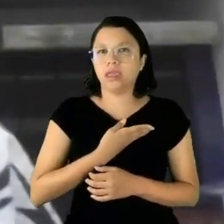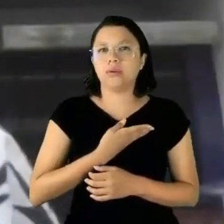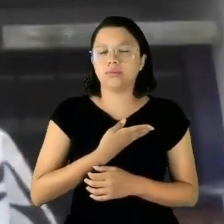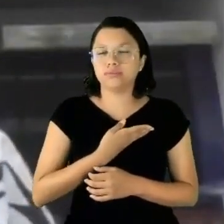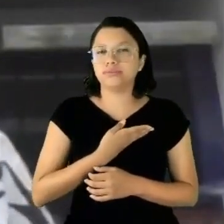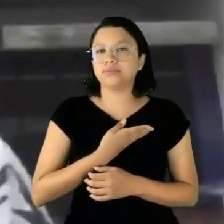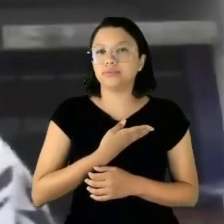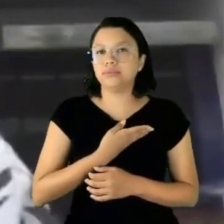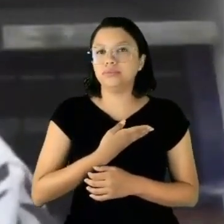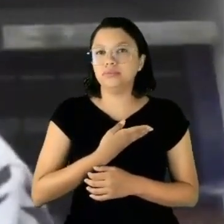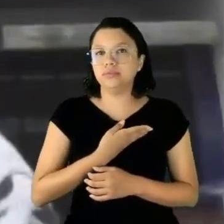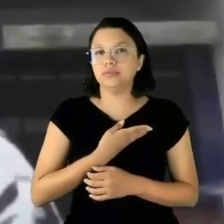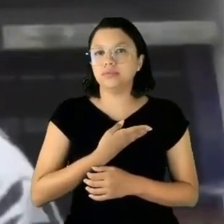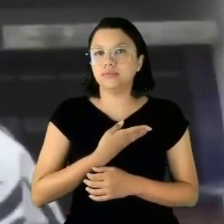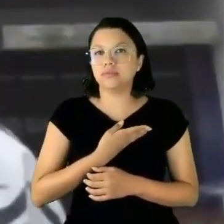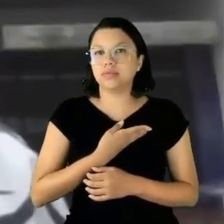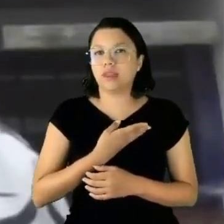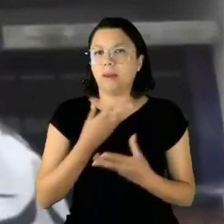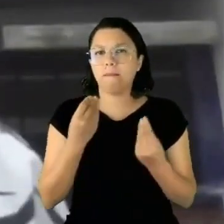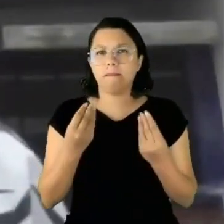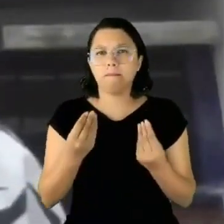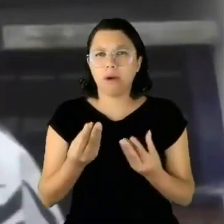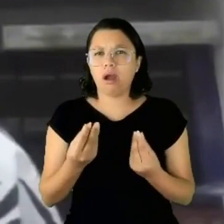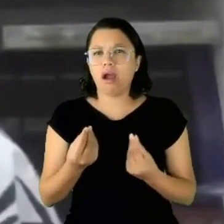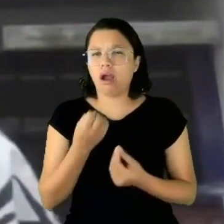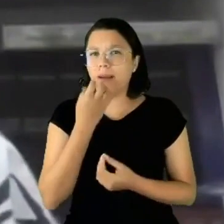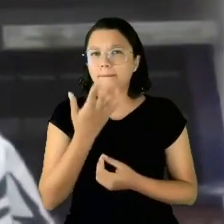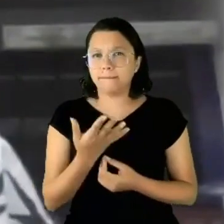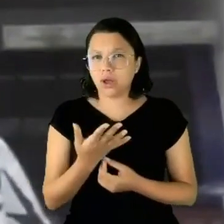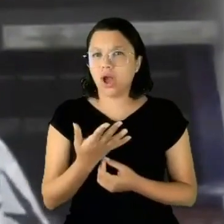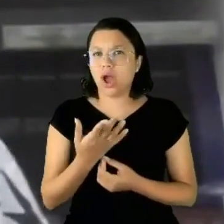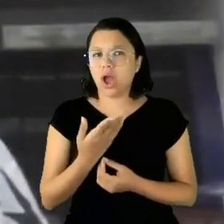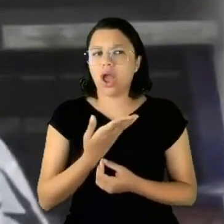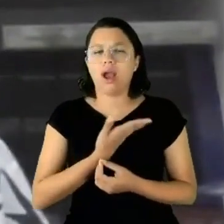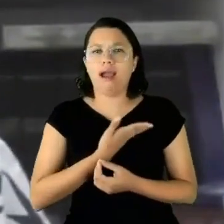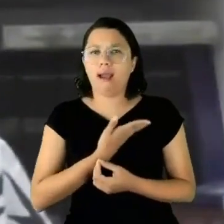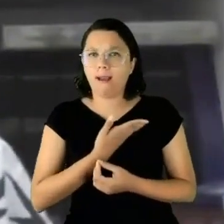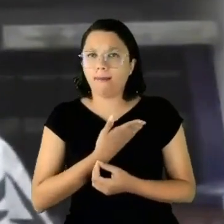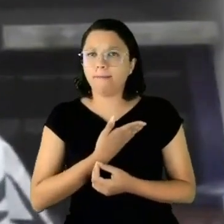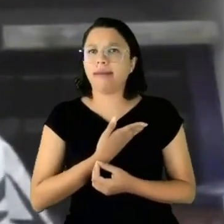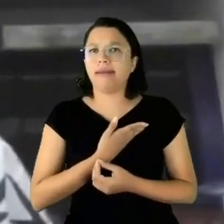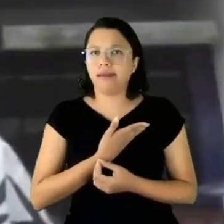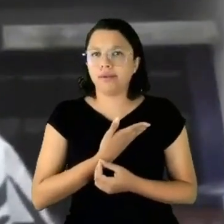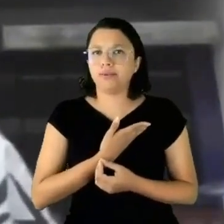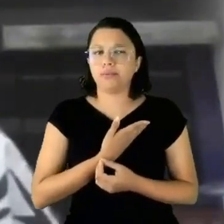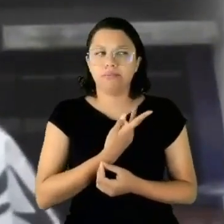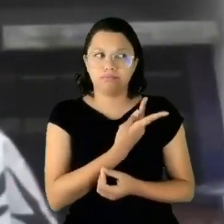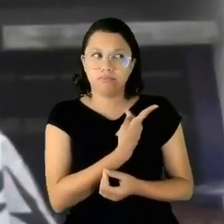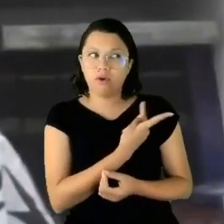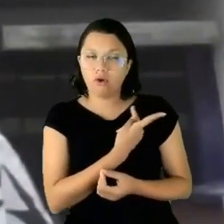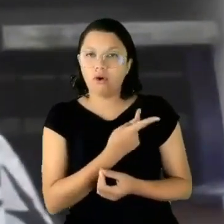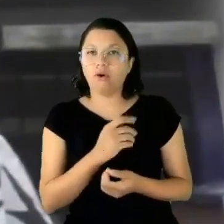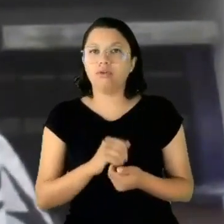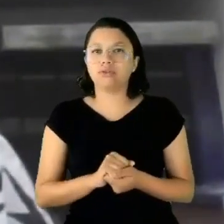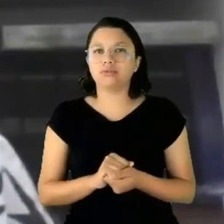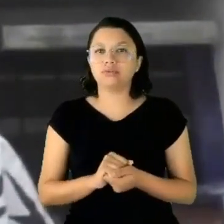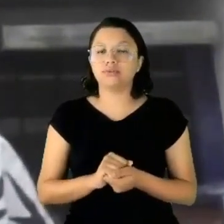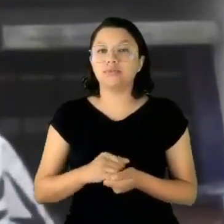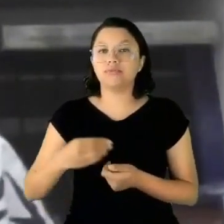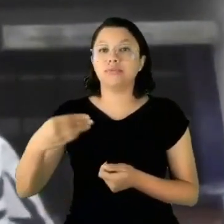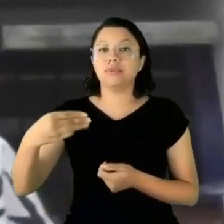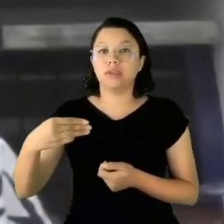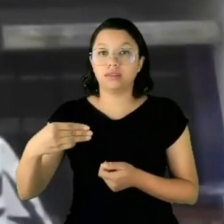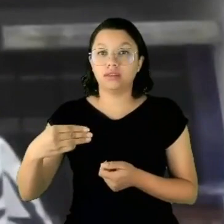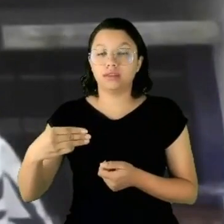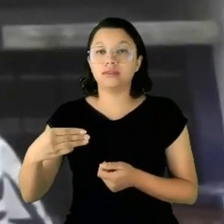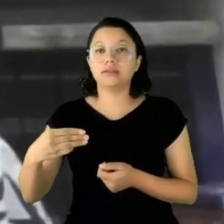outras apresentações, tem sido nosso colega meu e Dadaudice também na terceira sessão